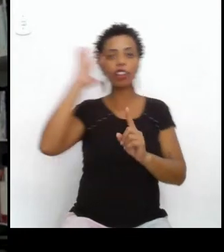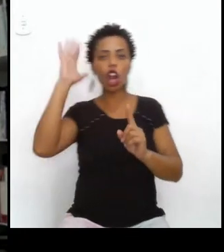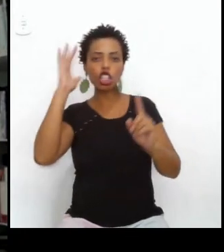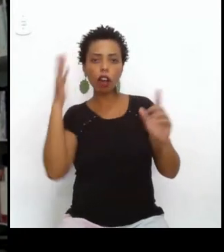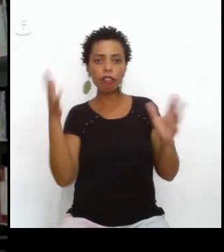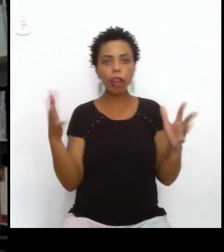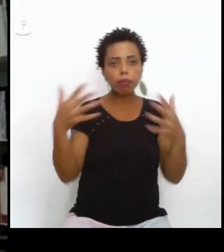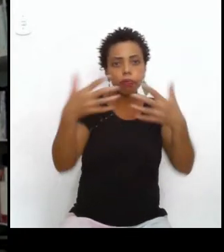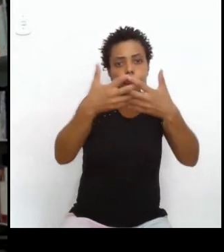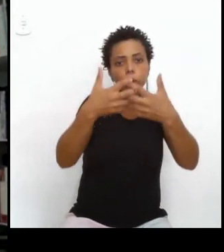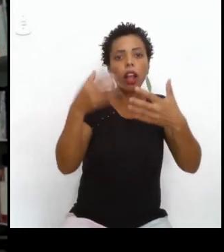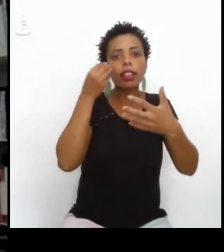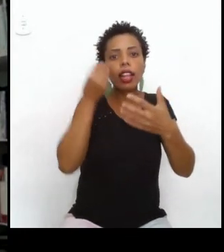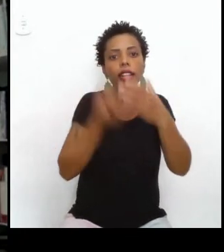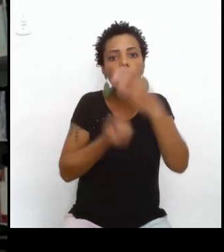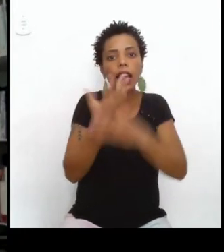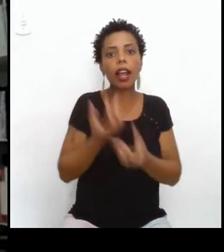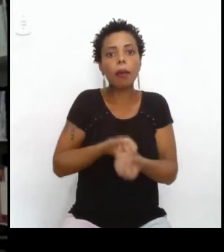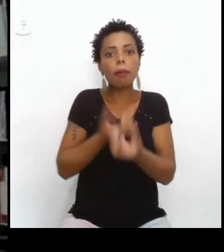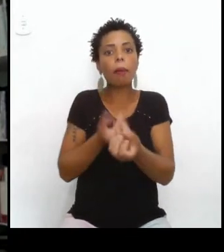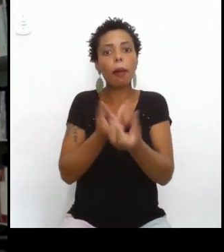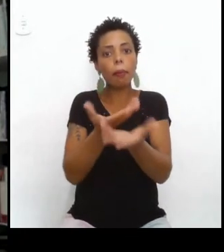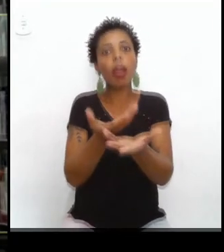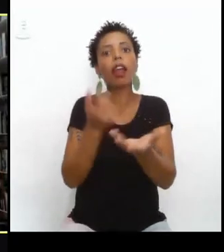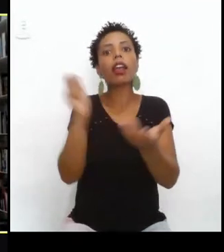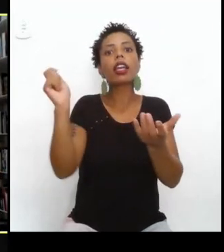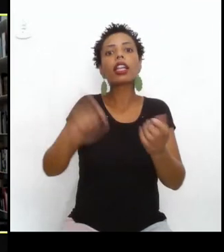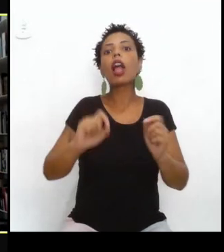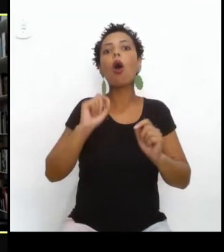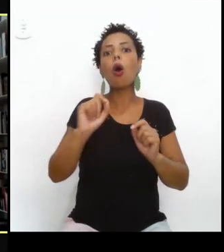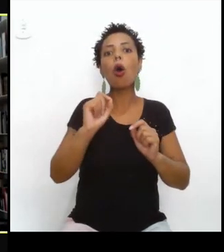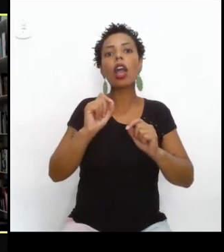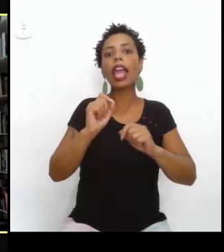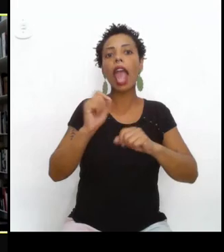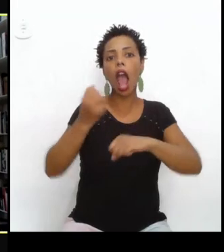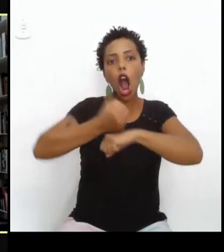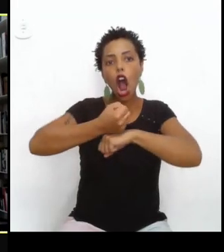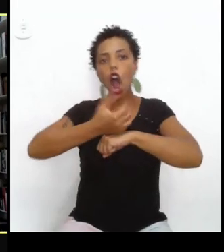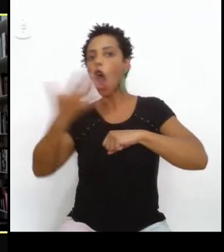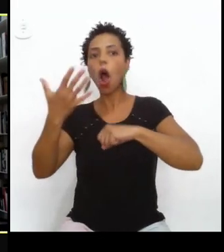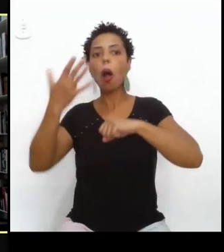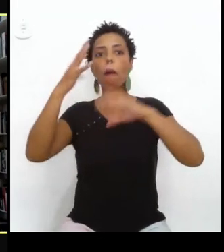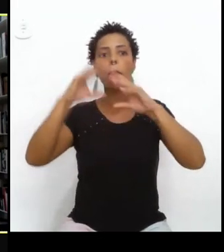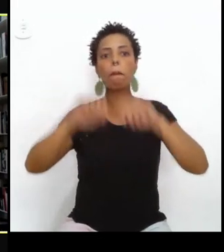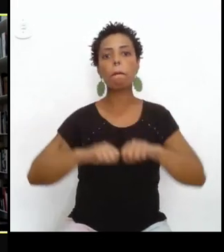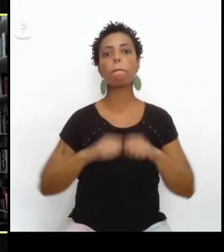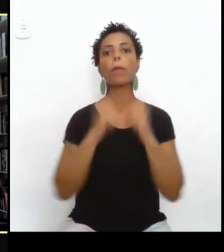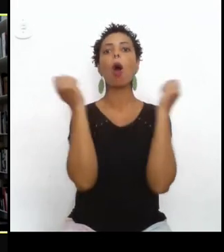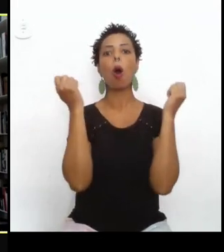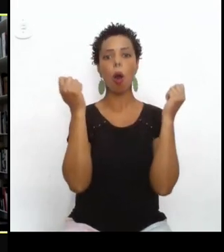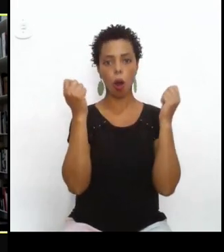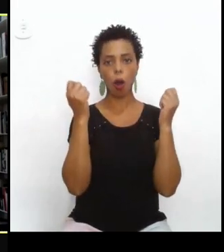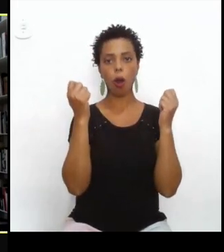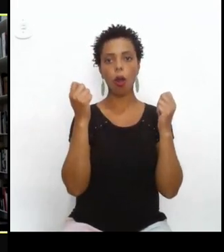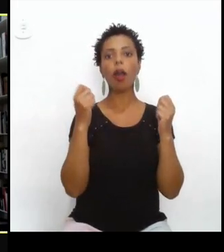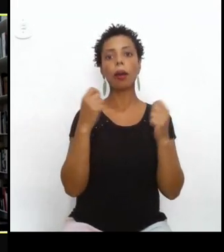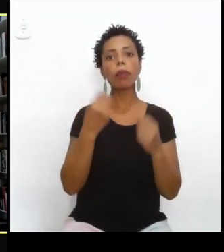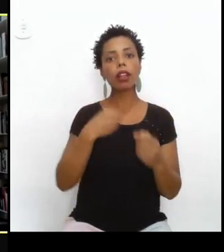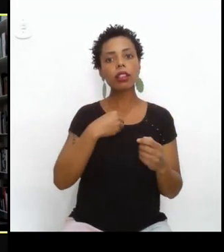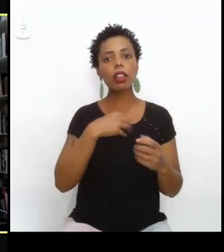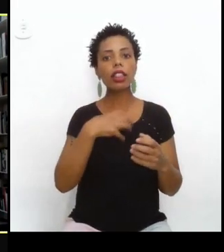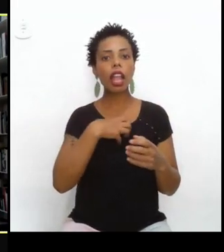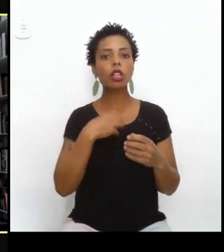ensinam materialmente na de feitura do mundo Colonial possibilitando formas radicalmente outras de dançar a vida no colo